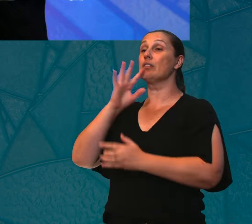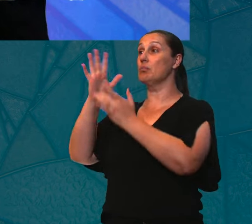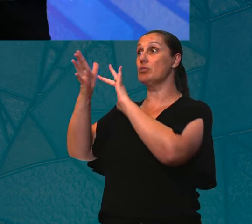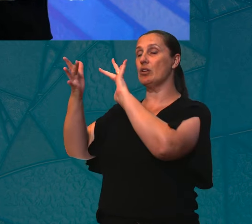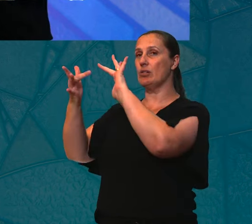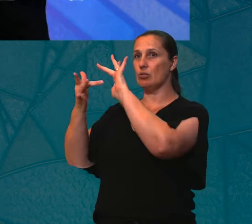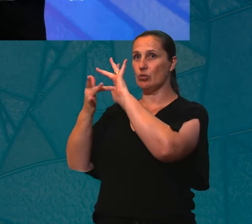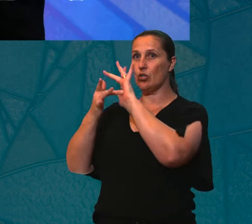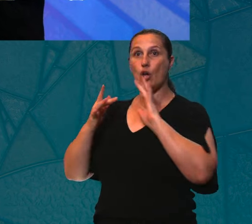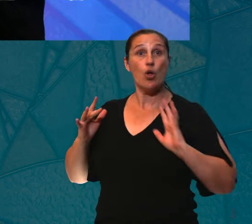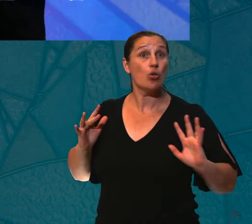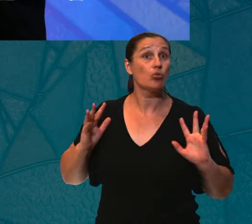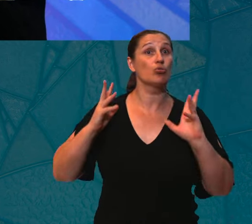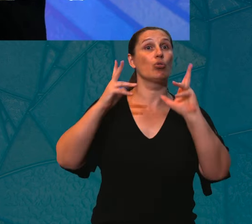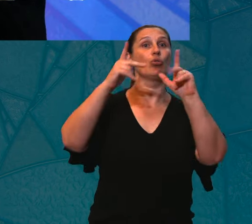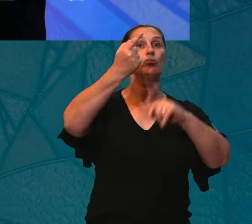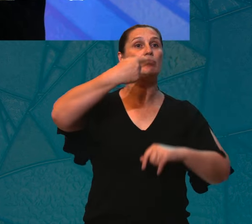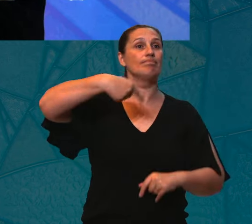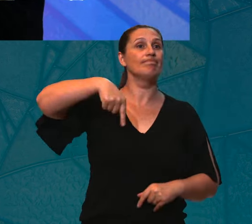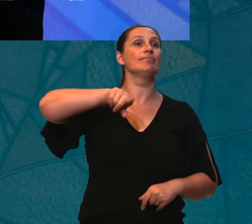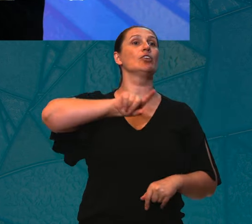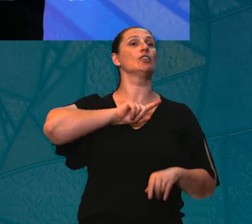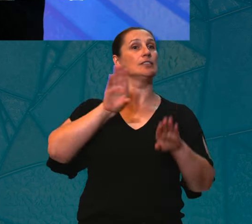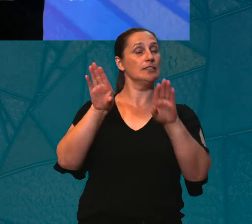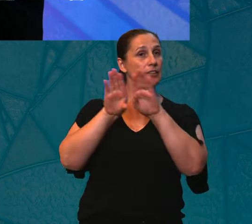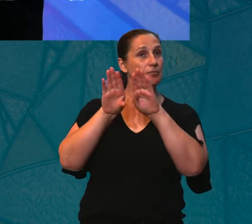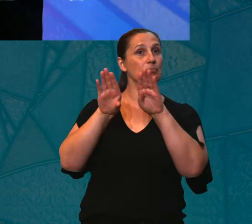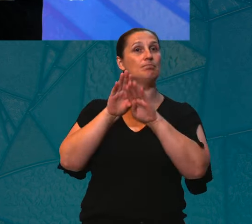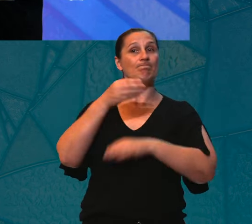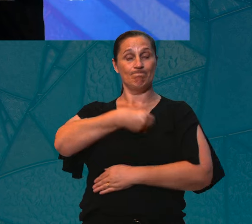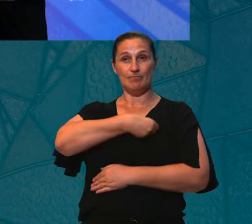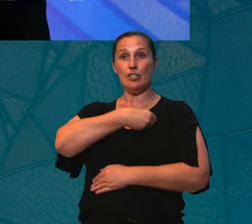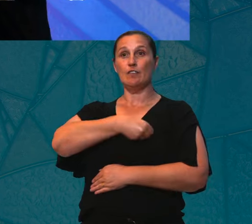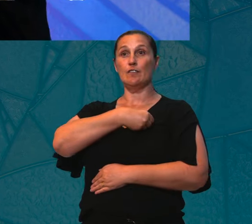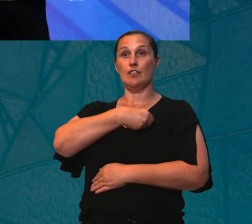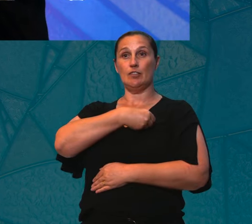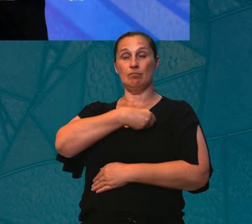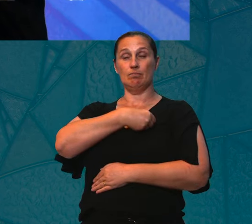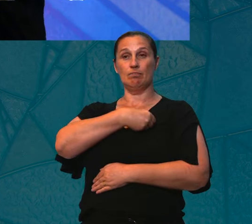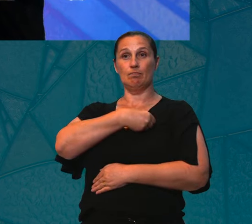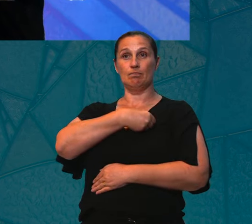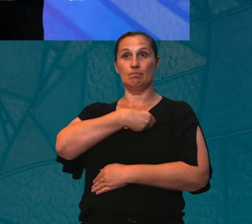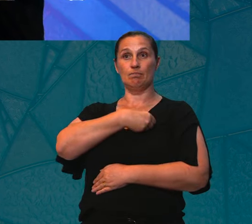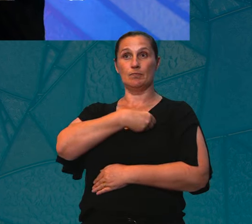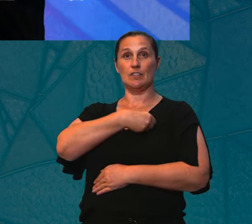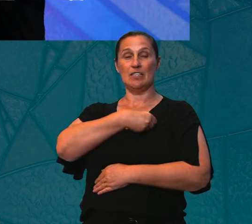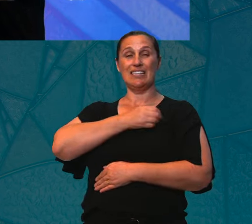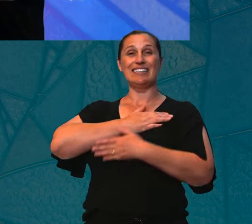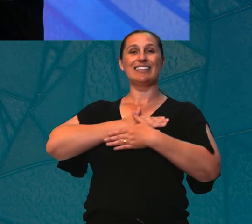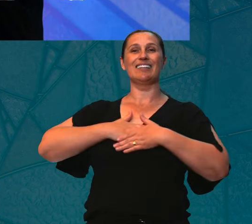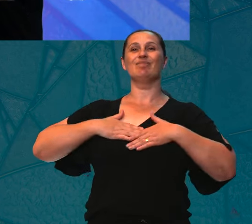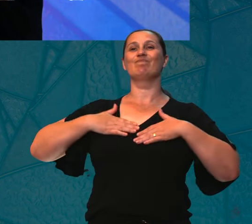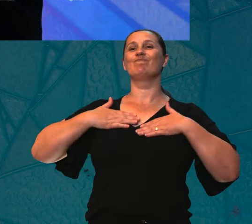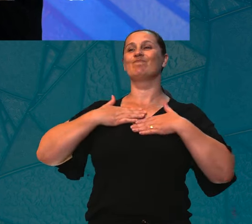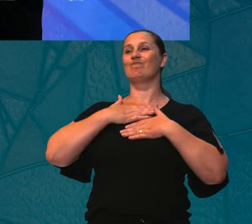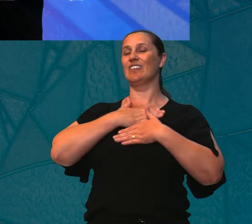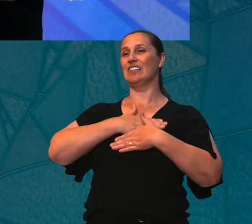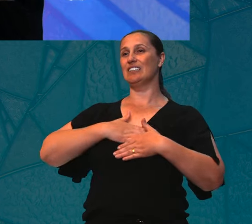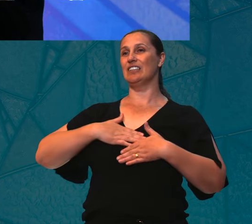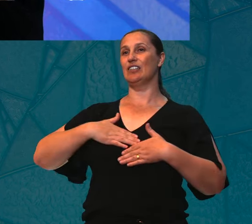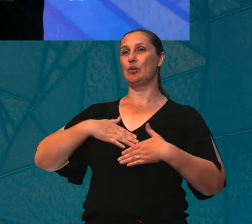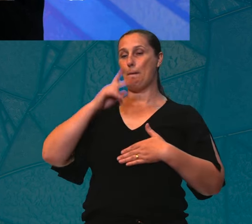todos Nós também vivíamos entre eles satisfazendo as